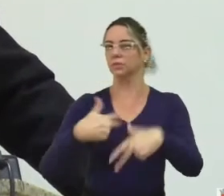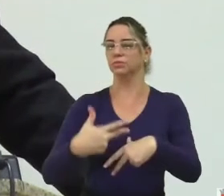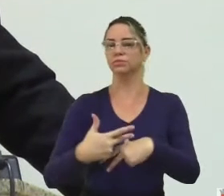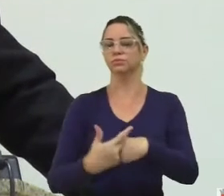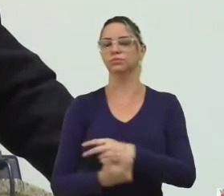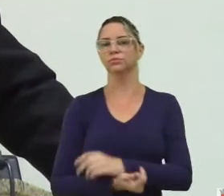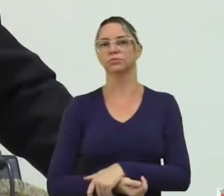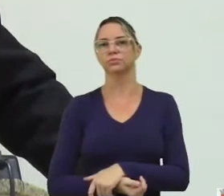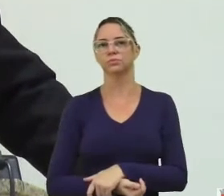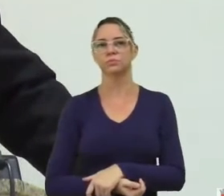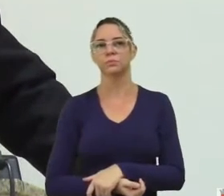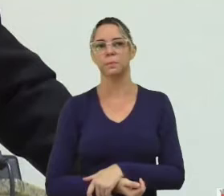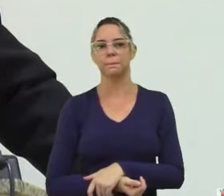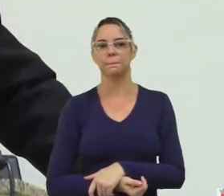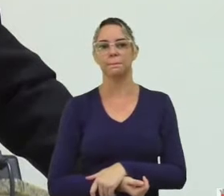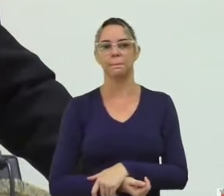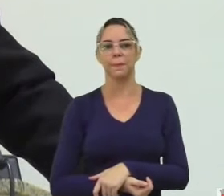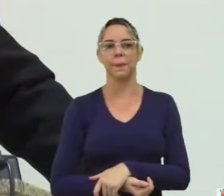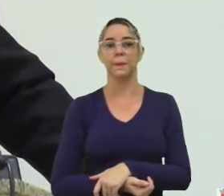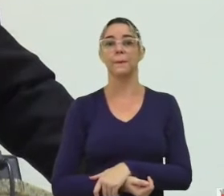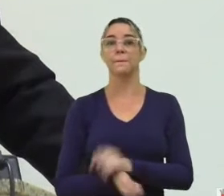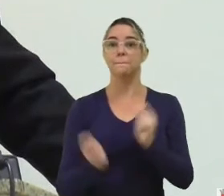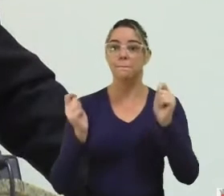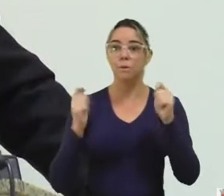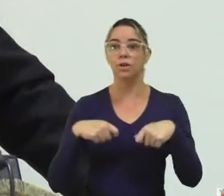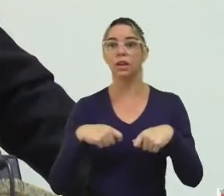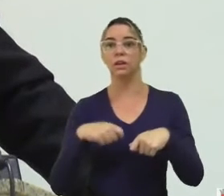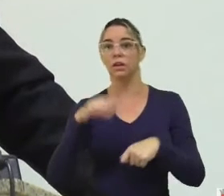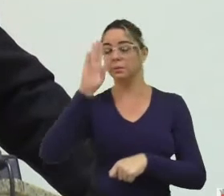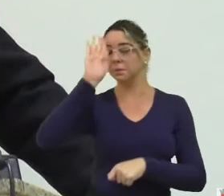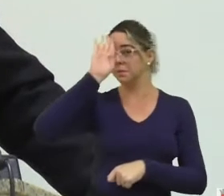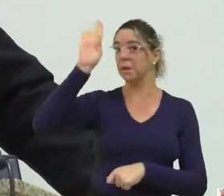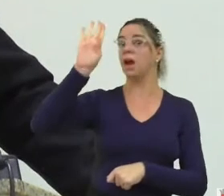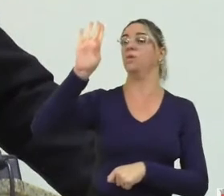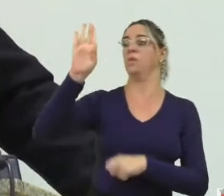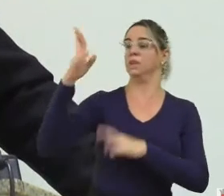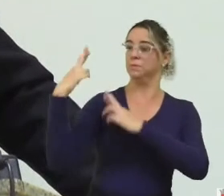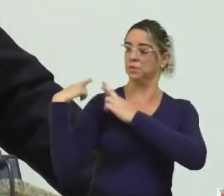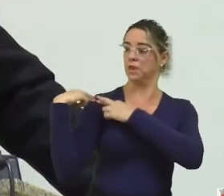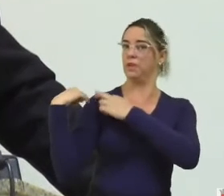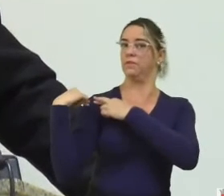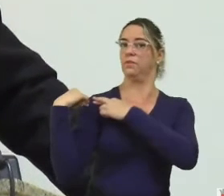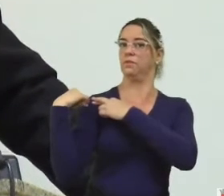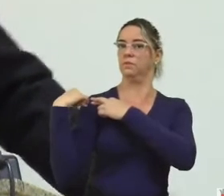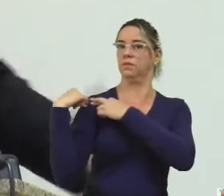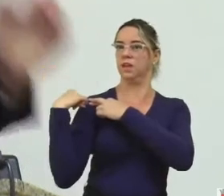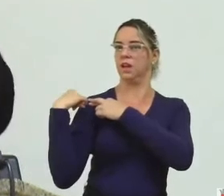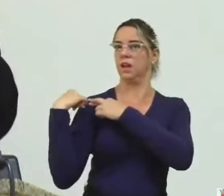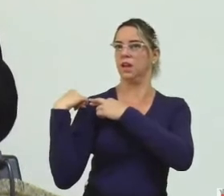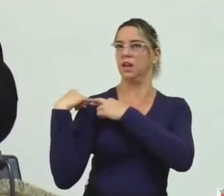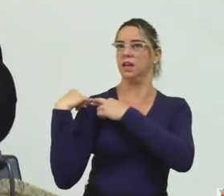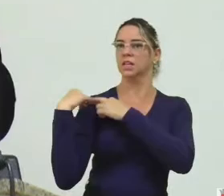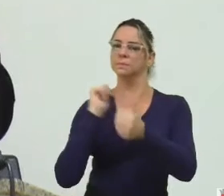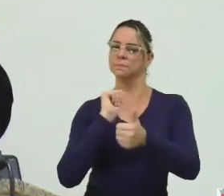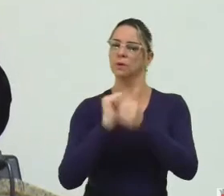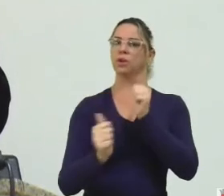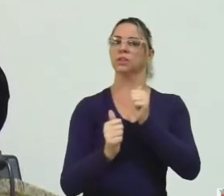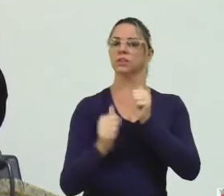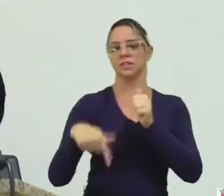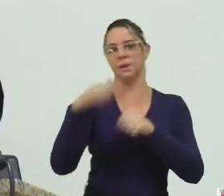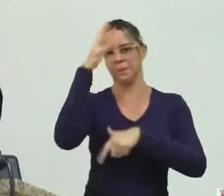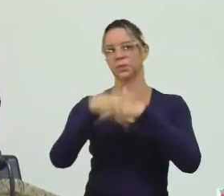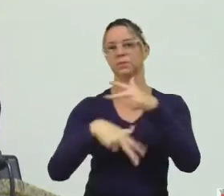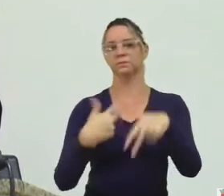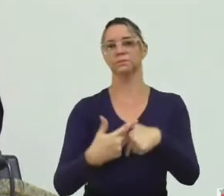e para representar lá fora São Bento na área esportiva. E também, não apenas